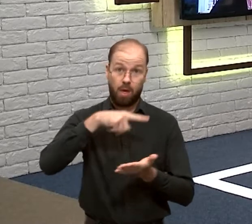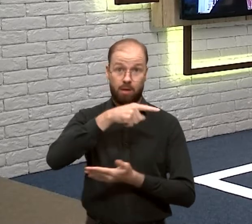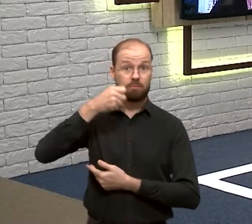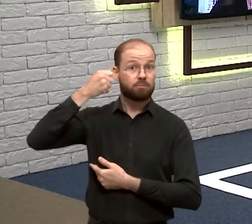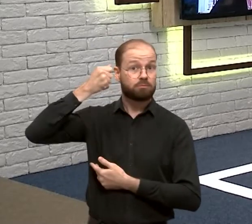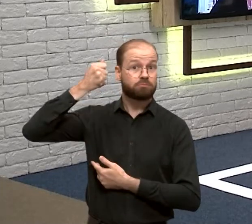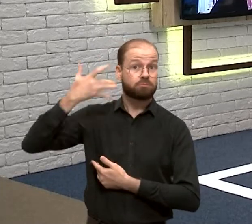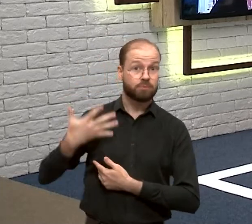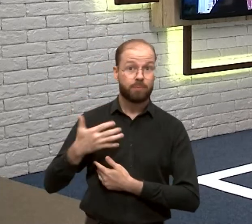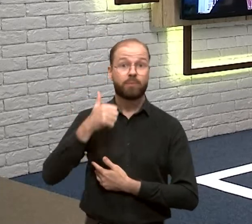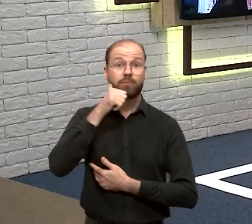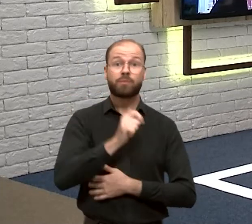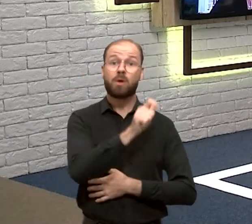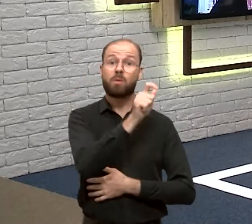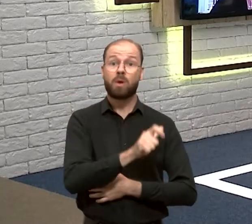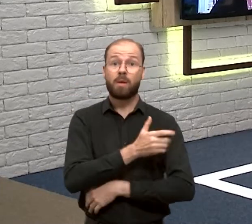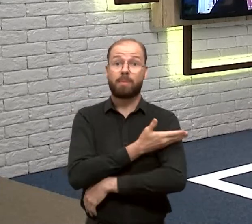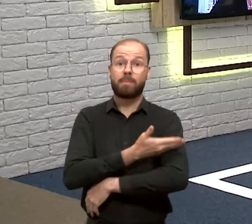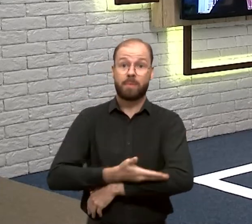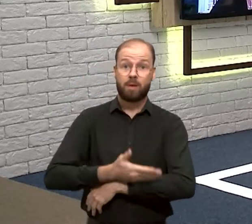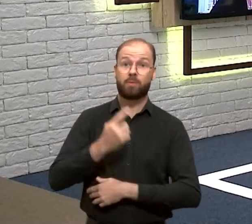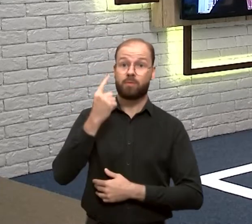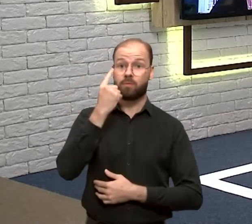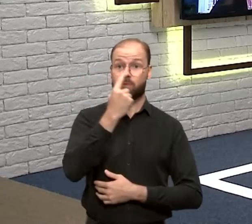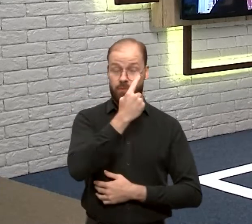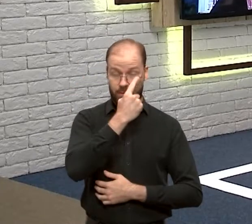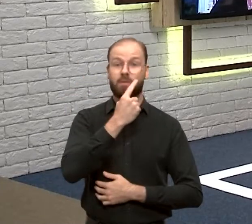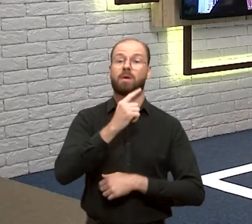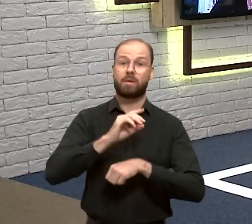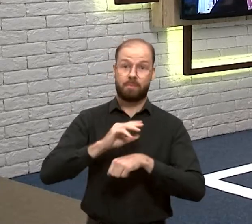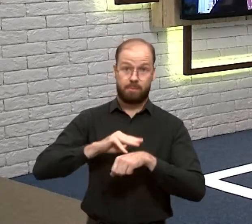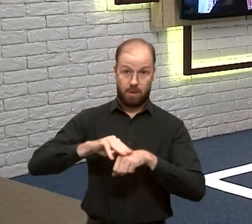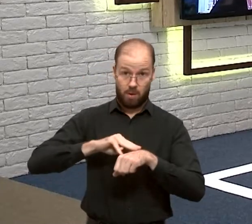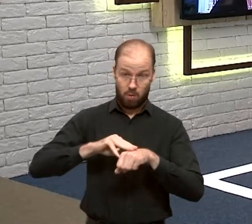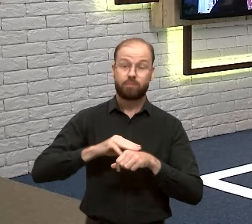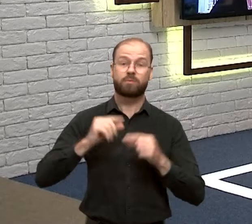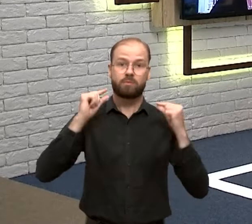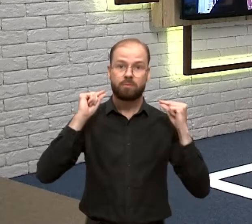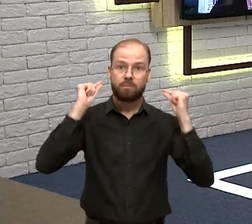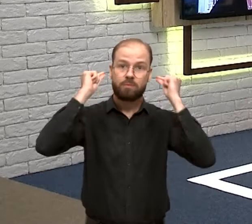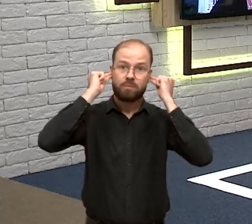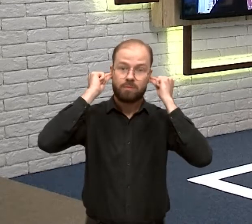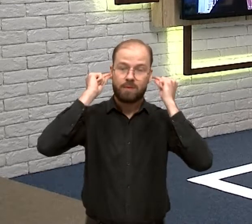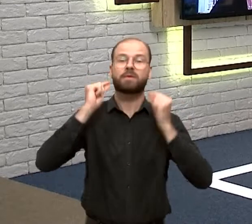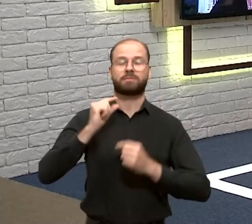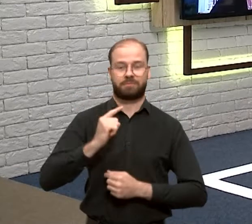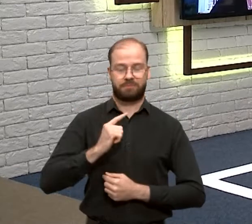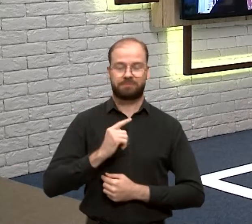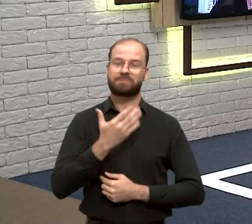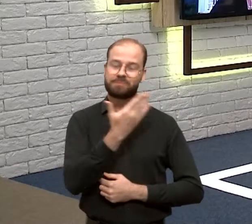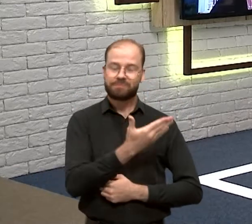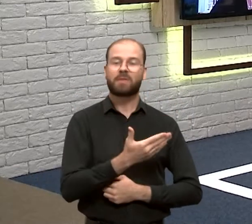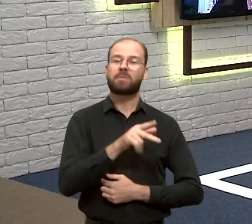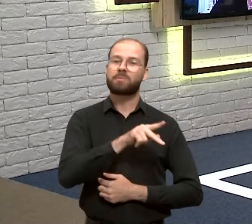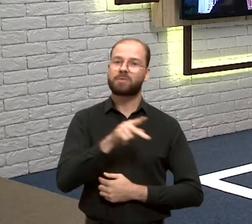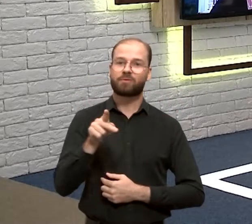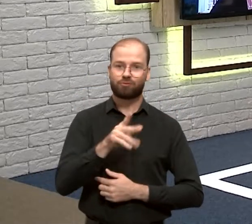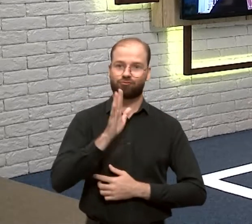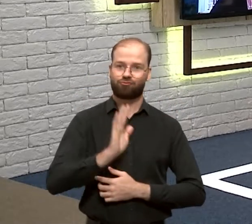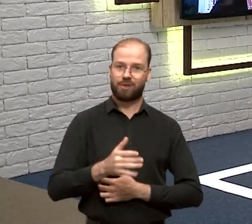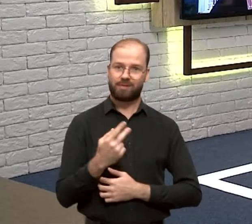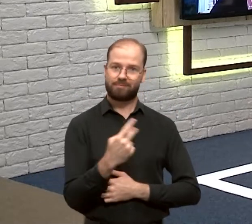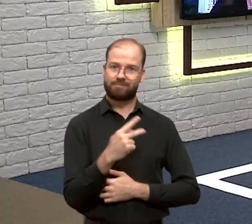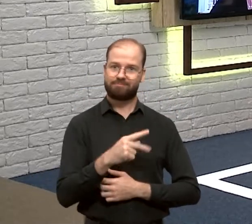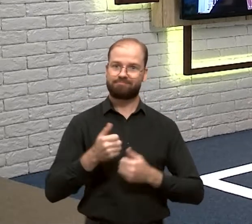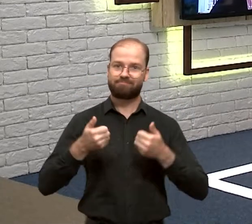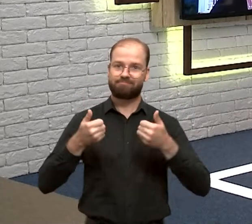branca, com cabelos castanhos claros e óculos de aro preto e fones de ouvido. Bom, professora, então, já que fiz a descrição